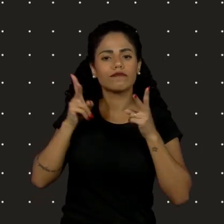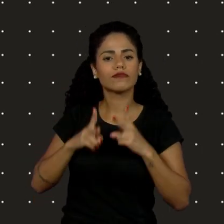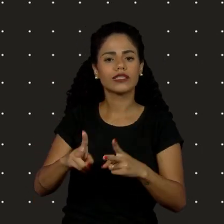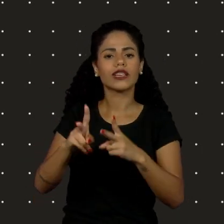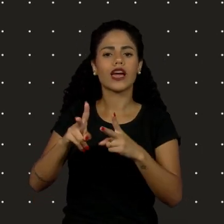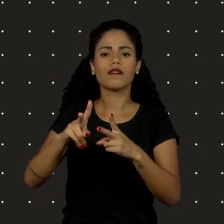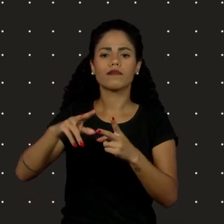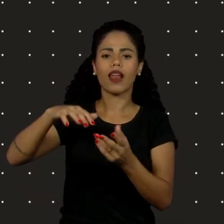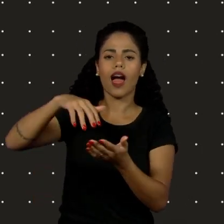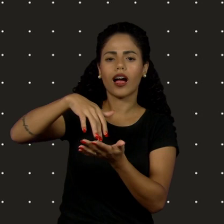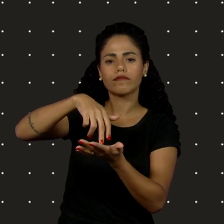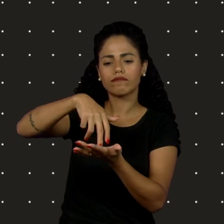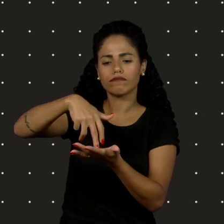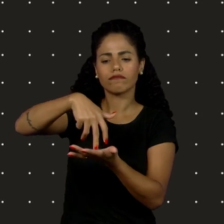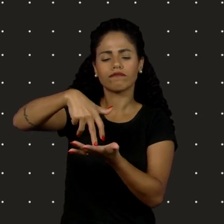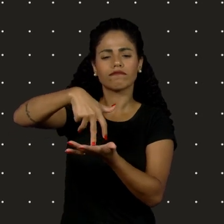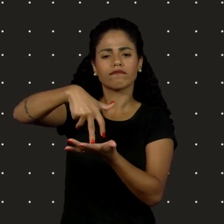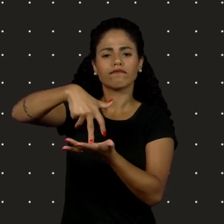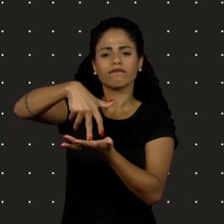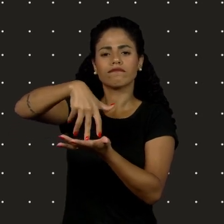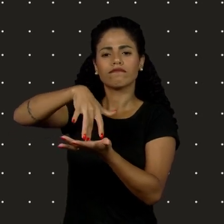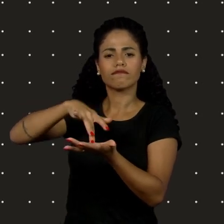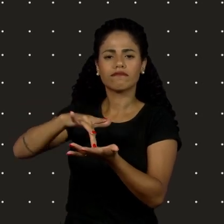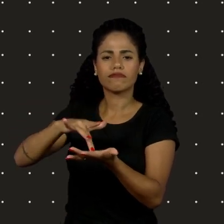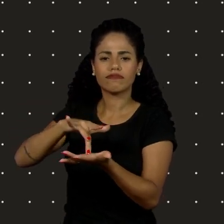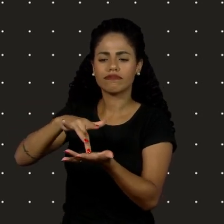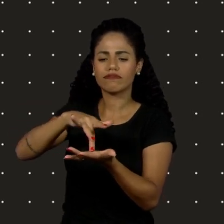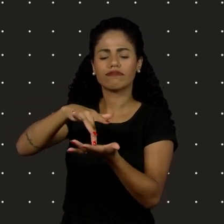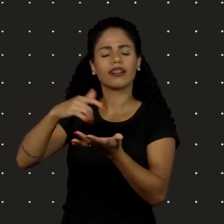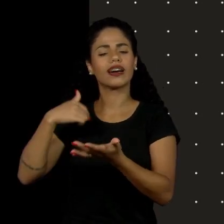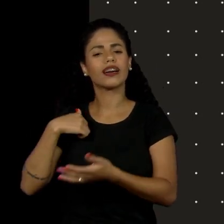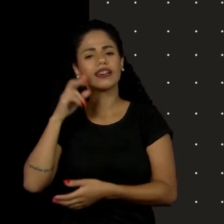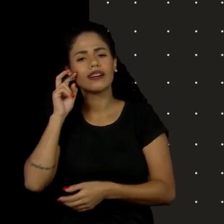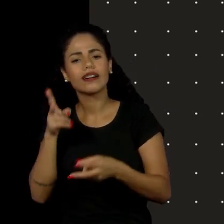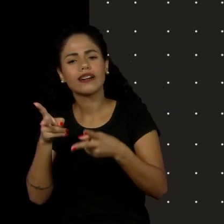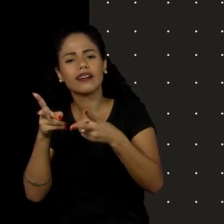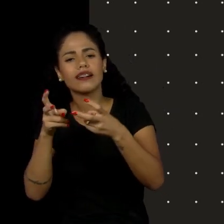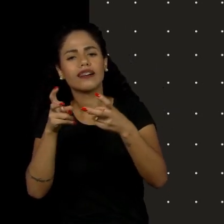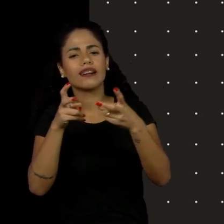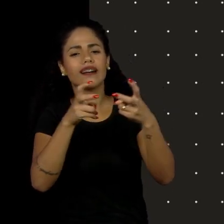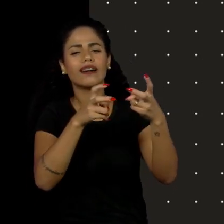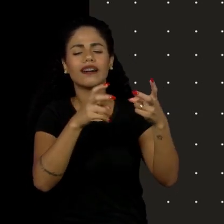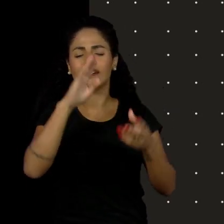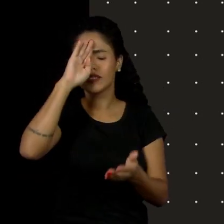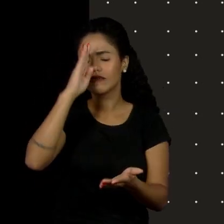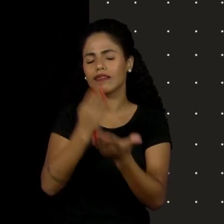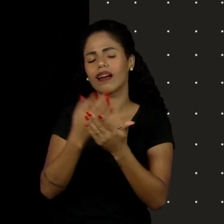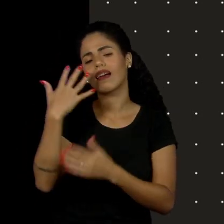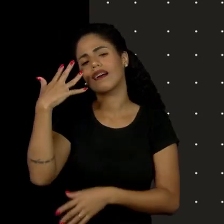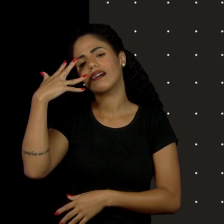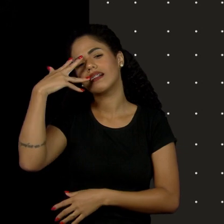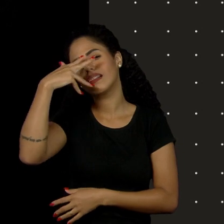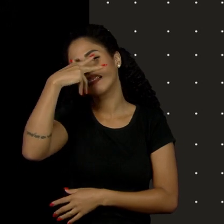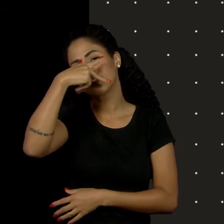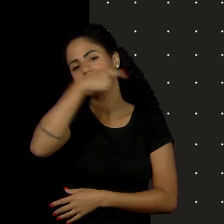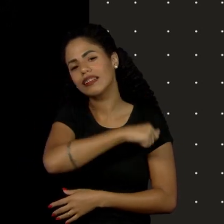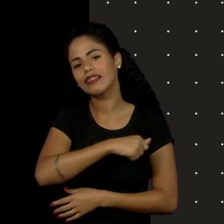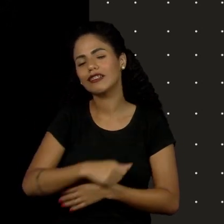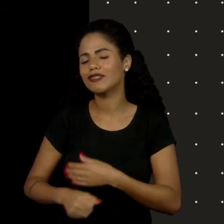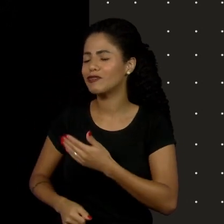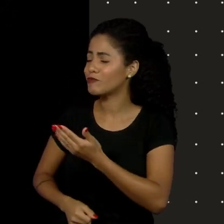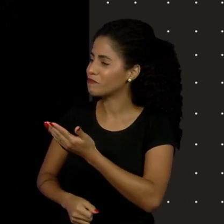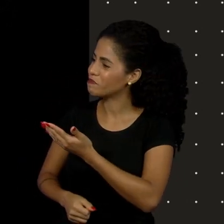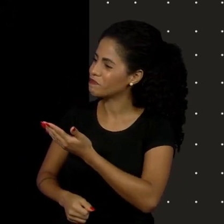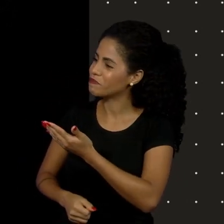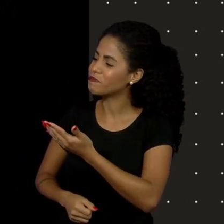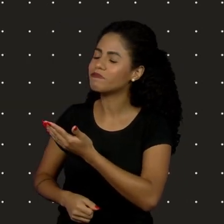lindo Romeu. E eu acredito, nessa época, em Horácio Juliano. E agora